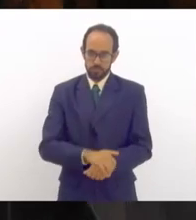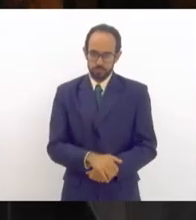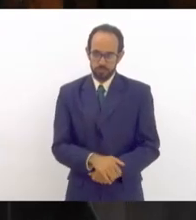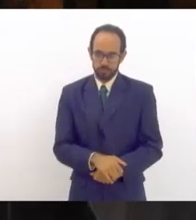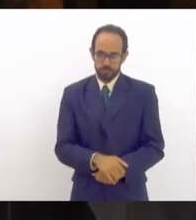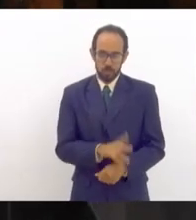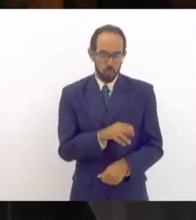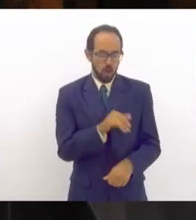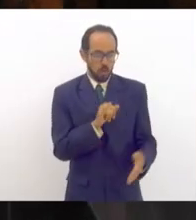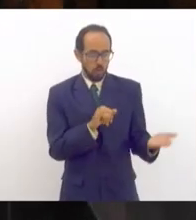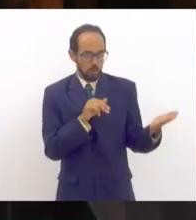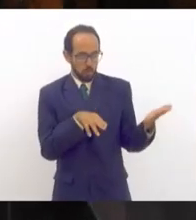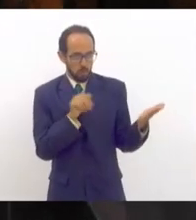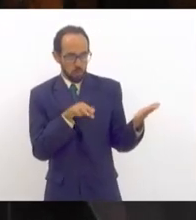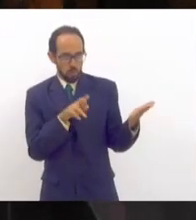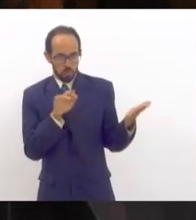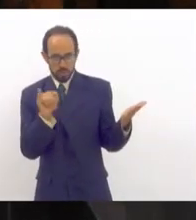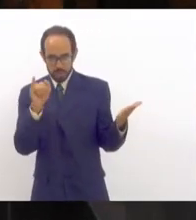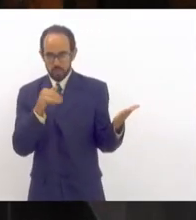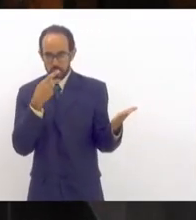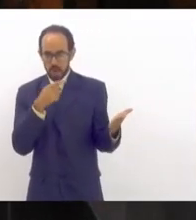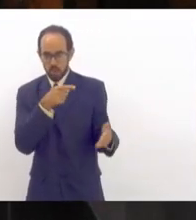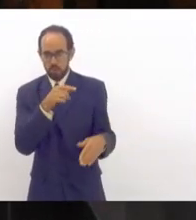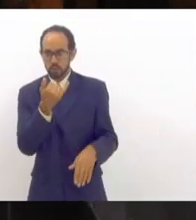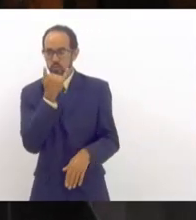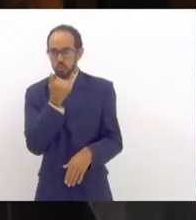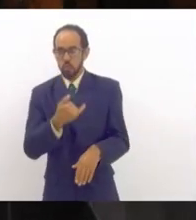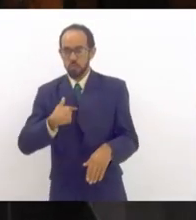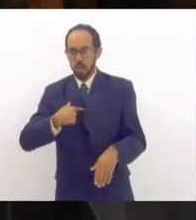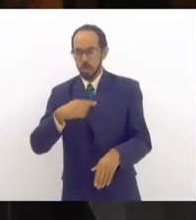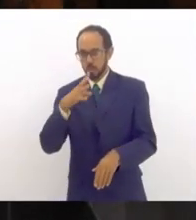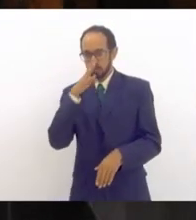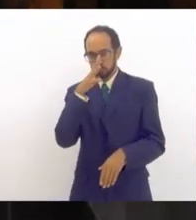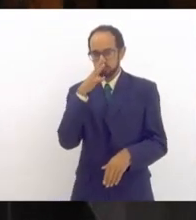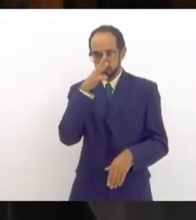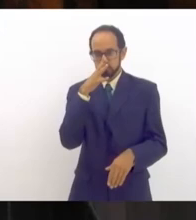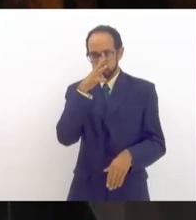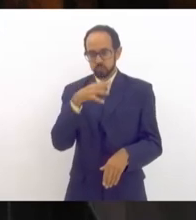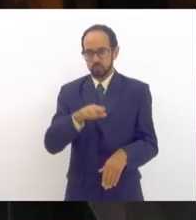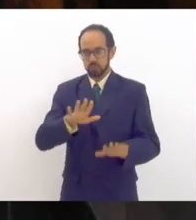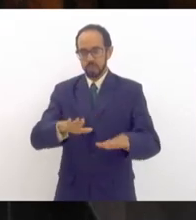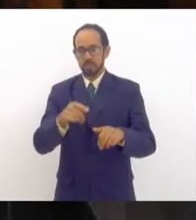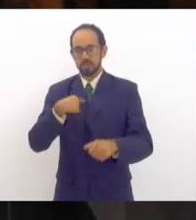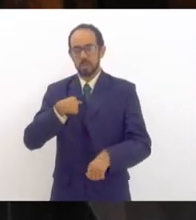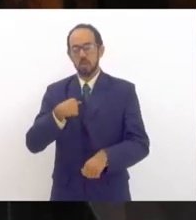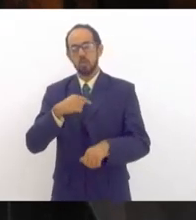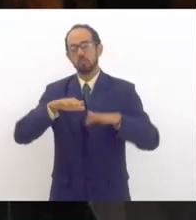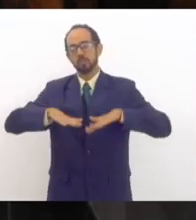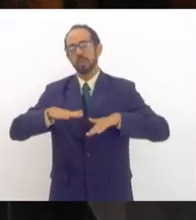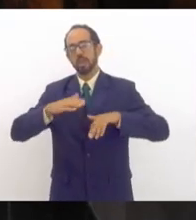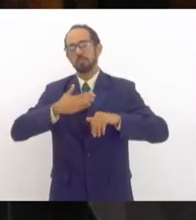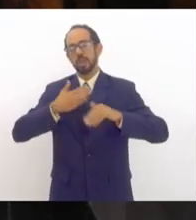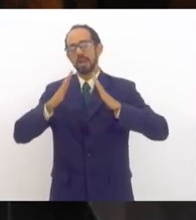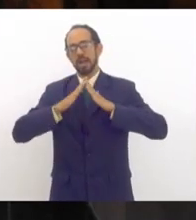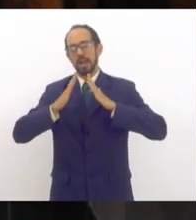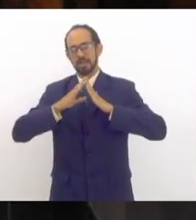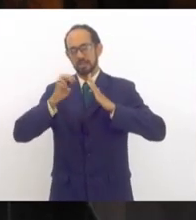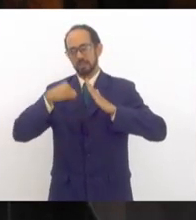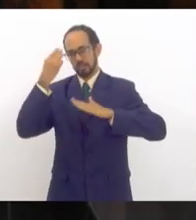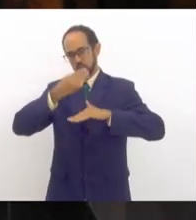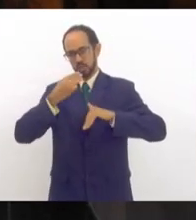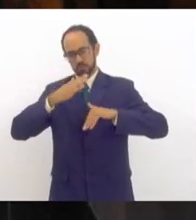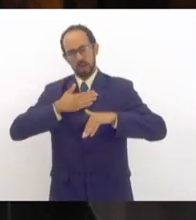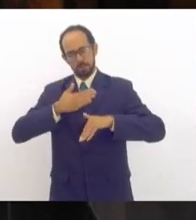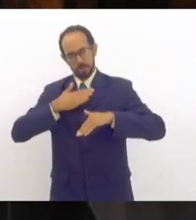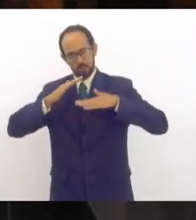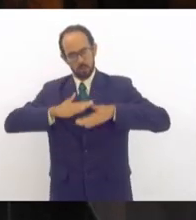Yuri Desculpa minha agressividade Eu acho que eu passei na minha casa três horas sem luz para mim foi bem tranquilo